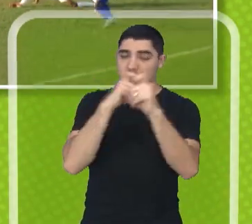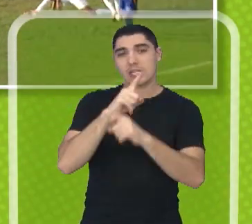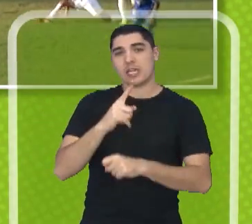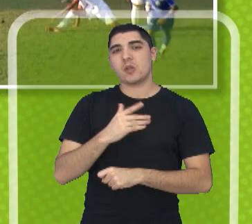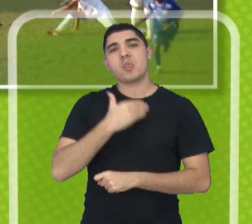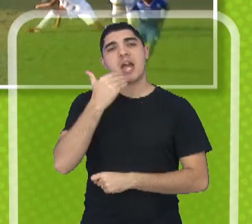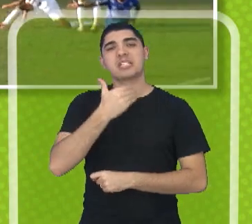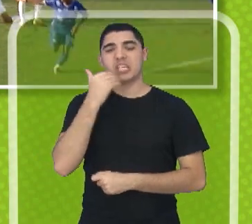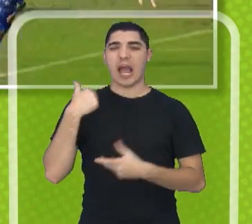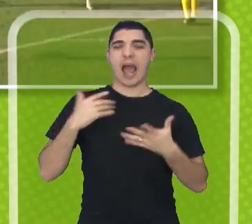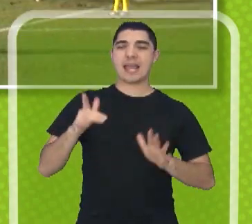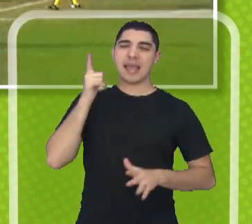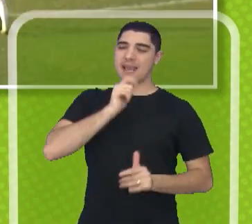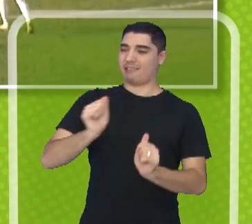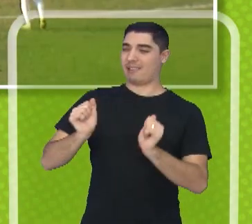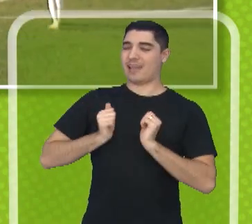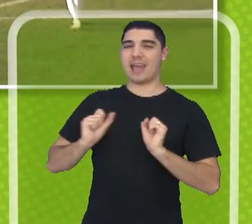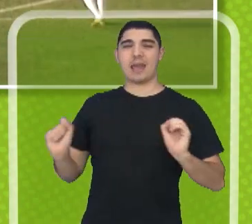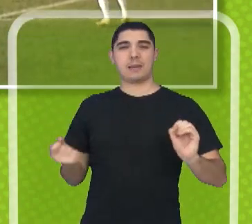embaixo do braço, porque